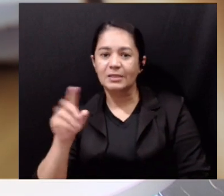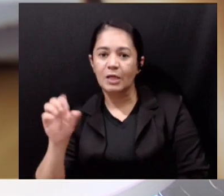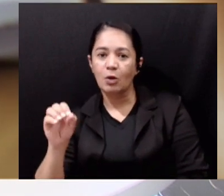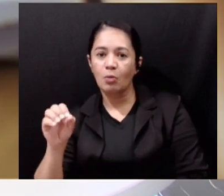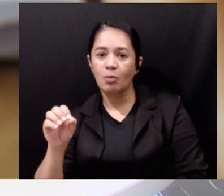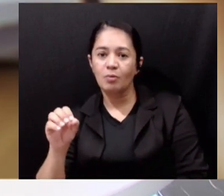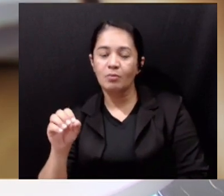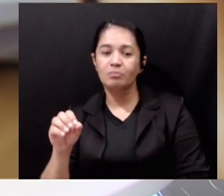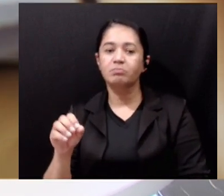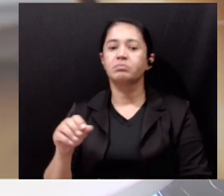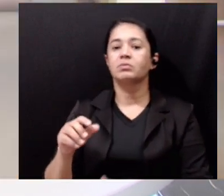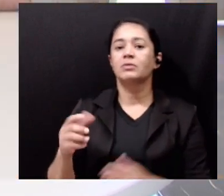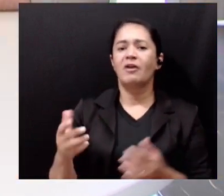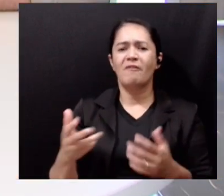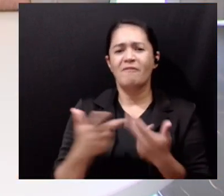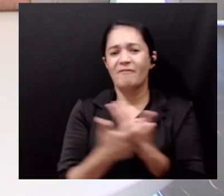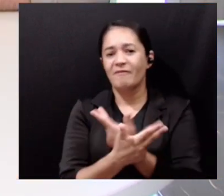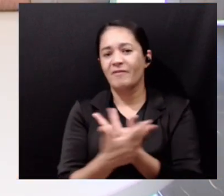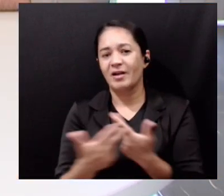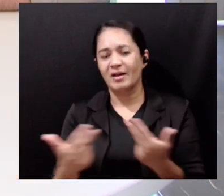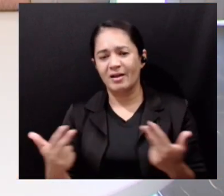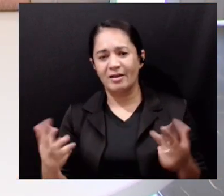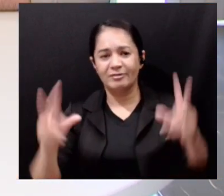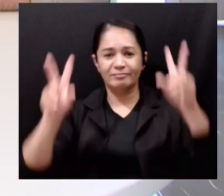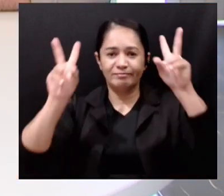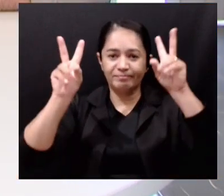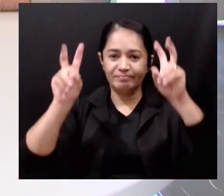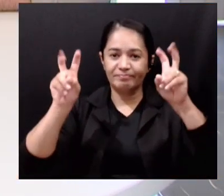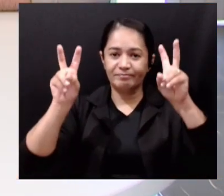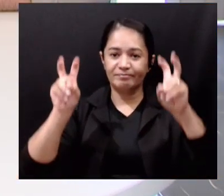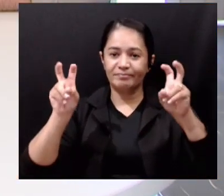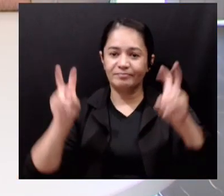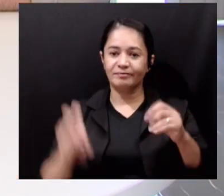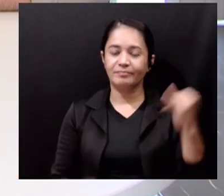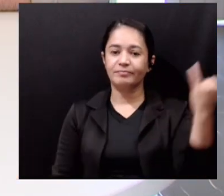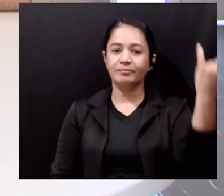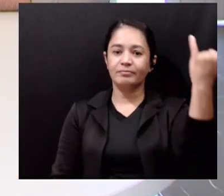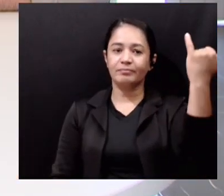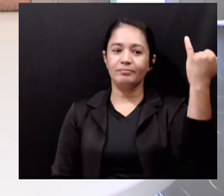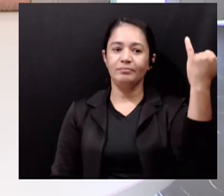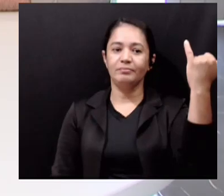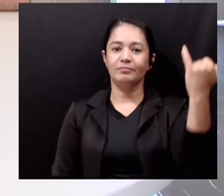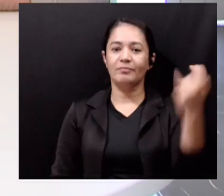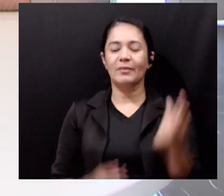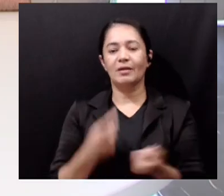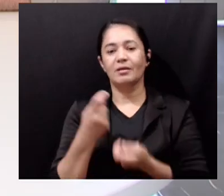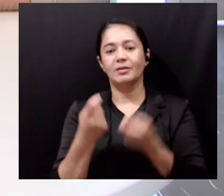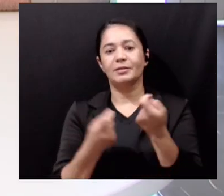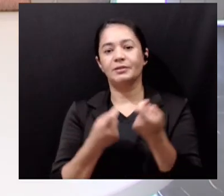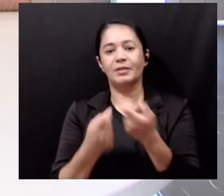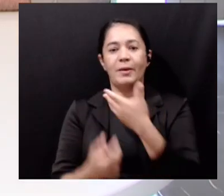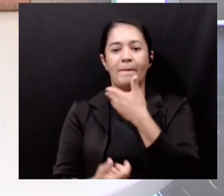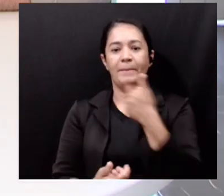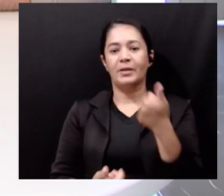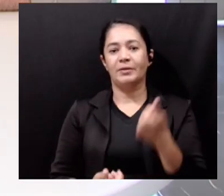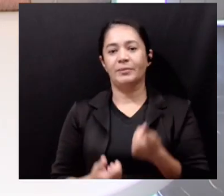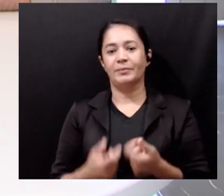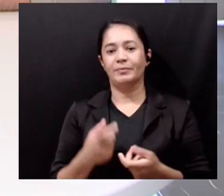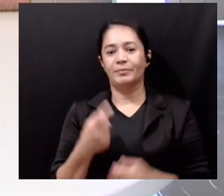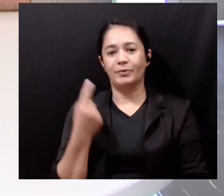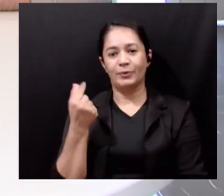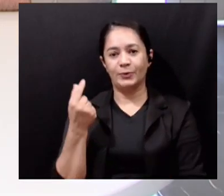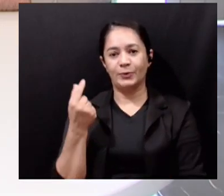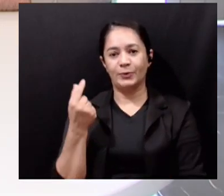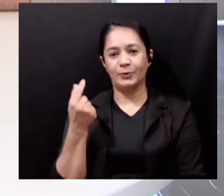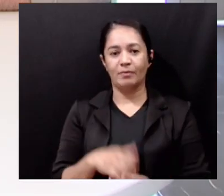Então, são várias questões aí importantes para a pessoa administrar melhor o seu dinheiro. Porque